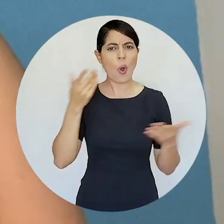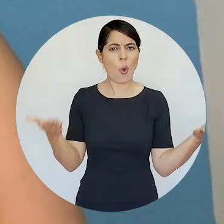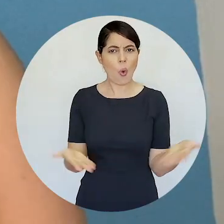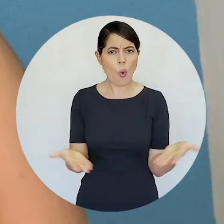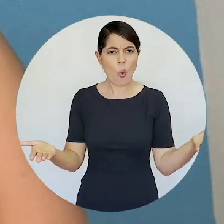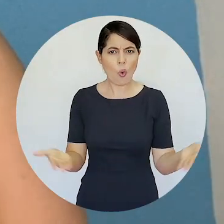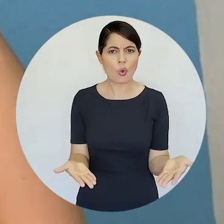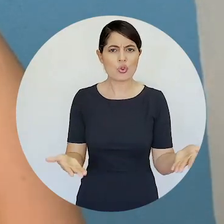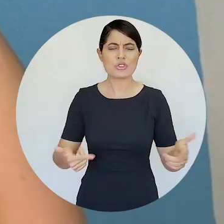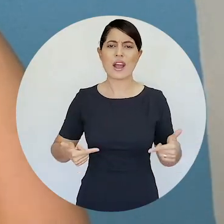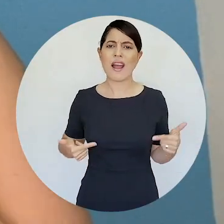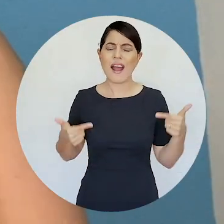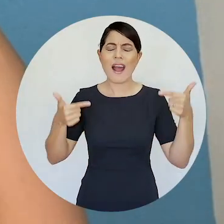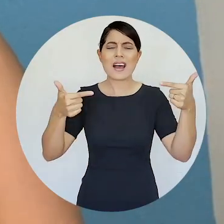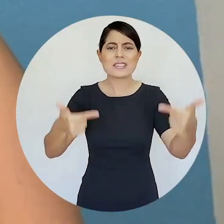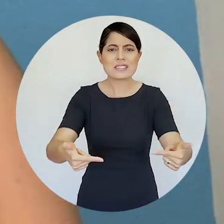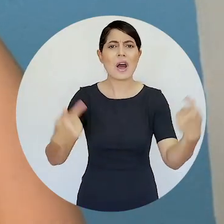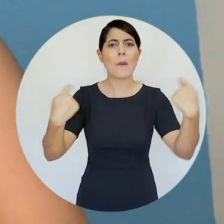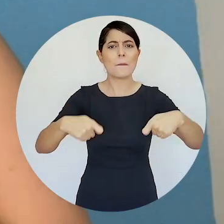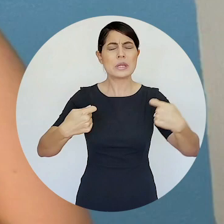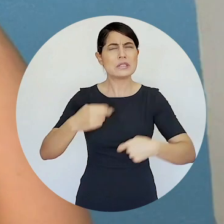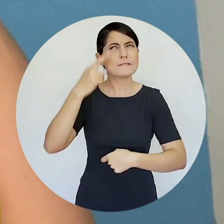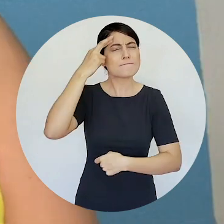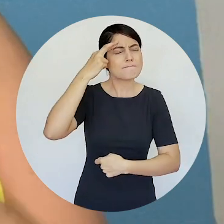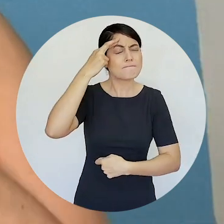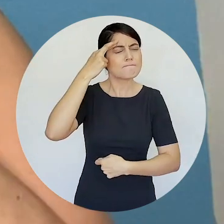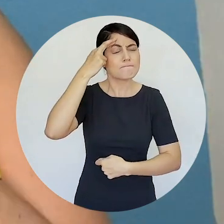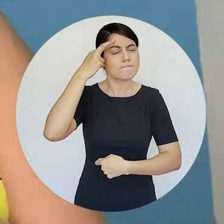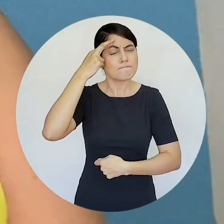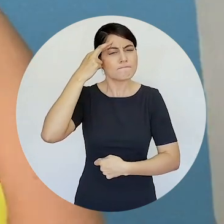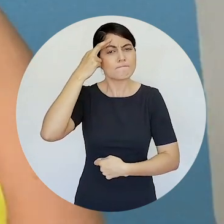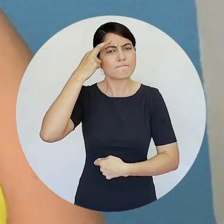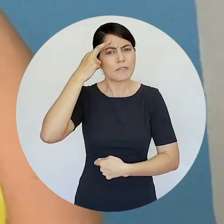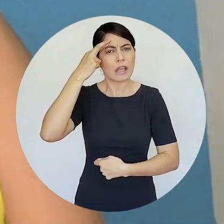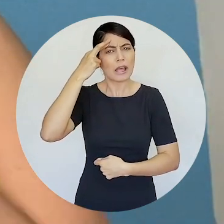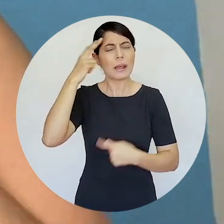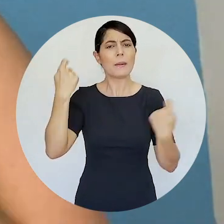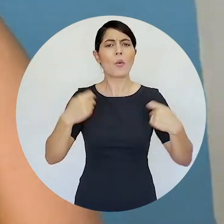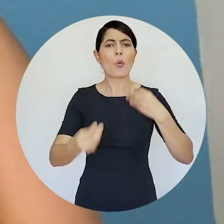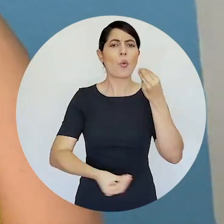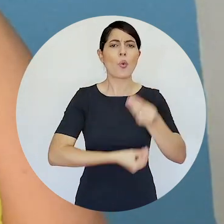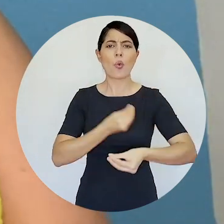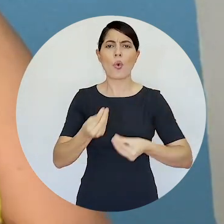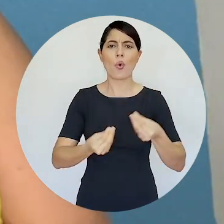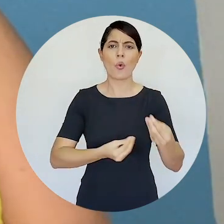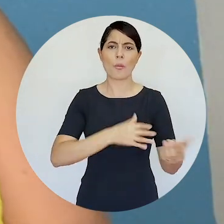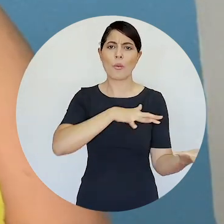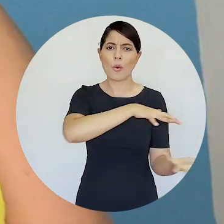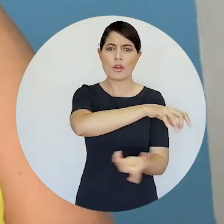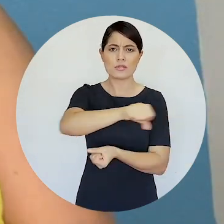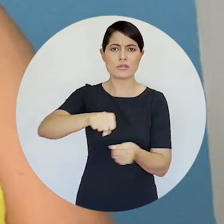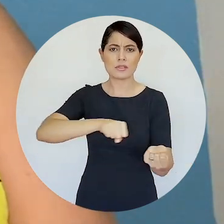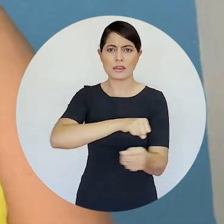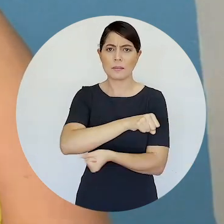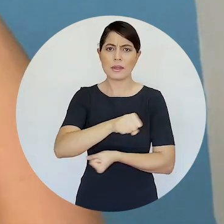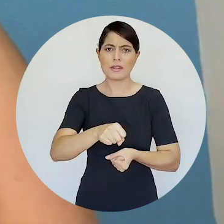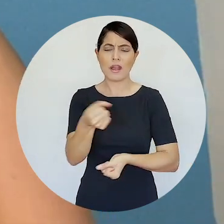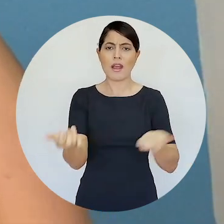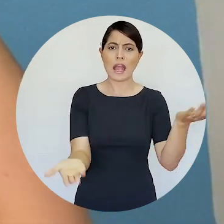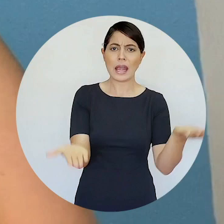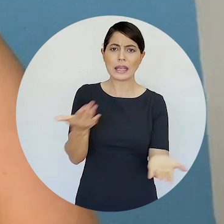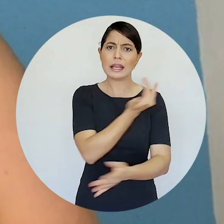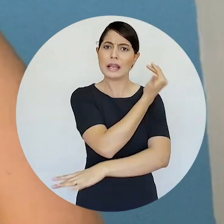Estamos diante de um cenário que favorece ações de reflexão e de garantia do meio